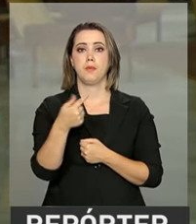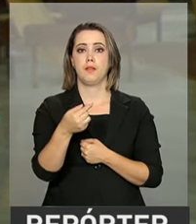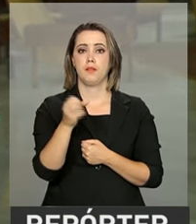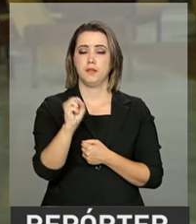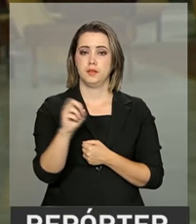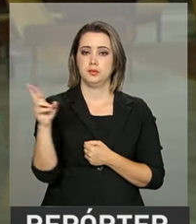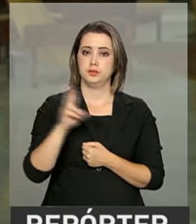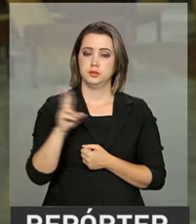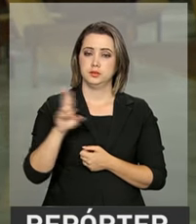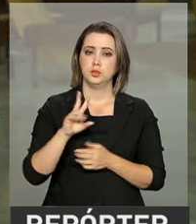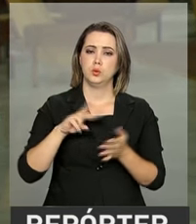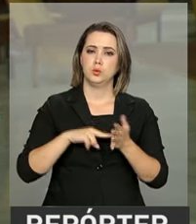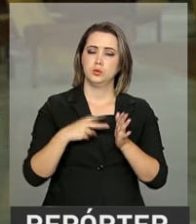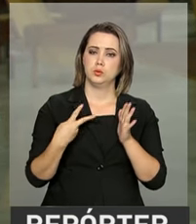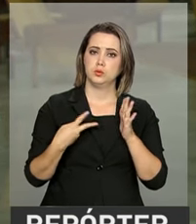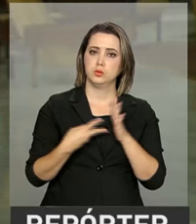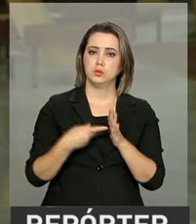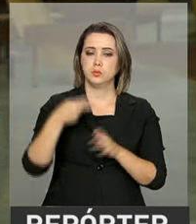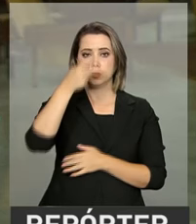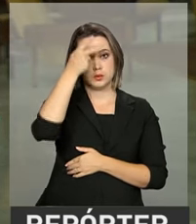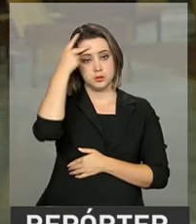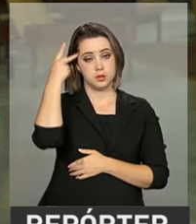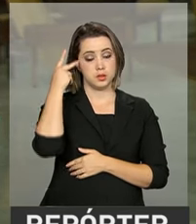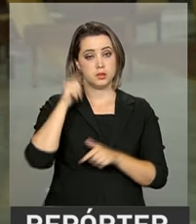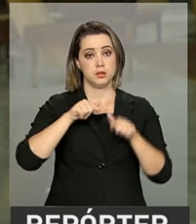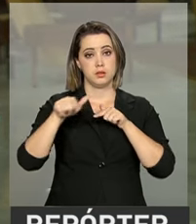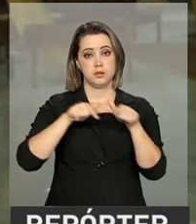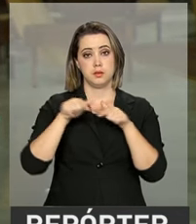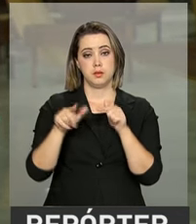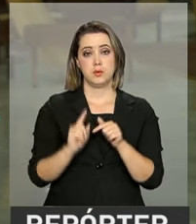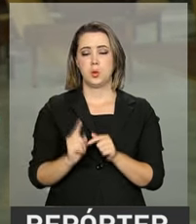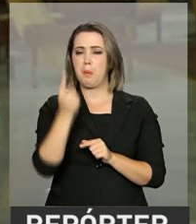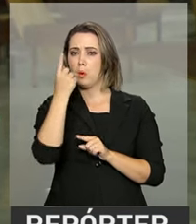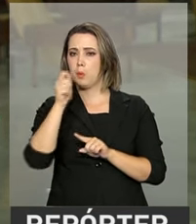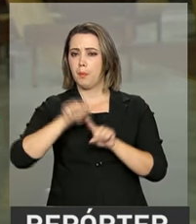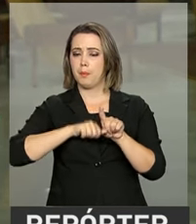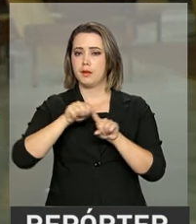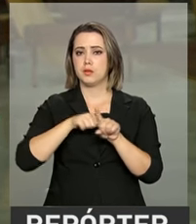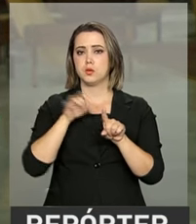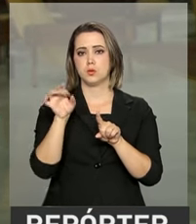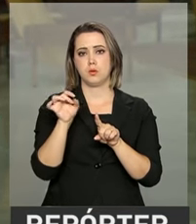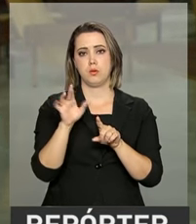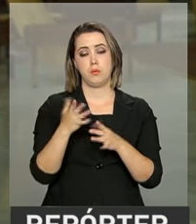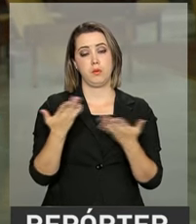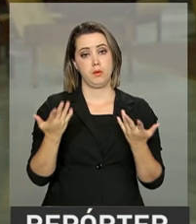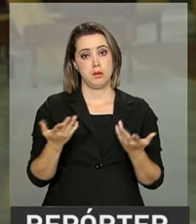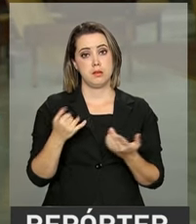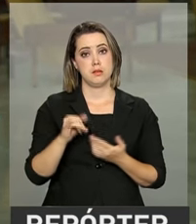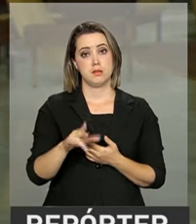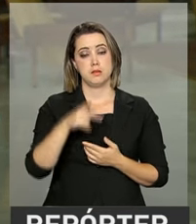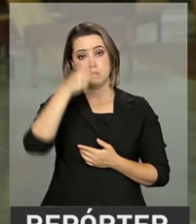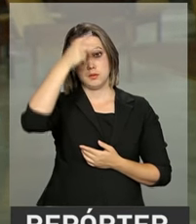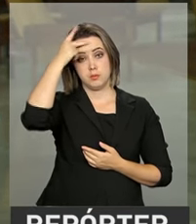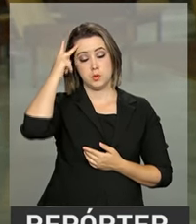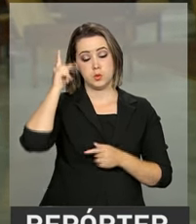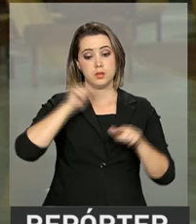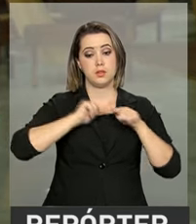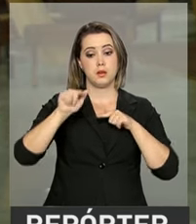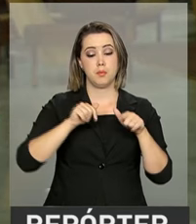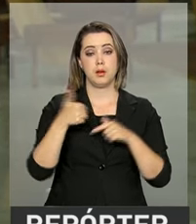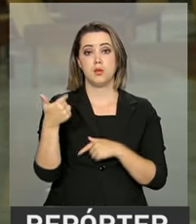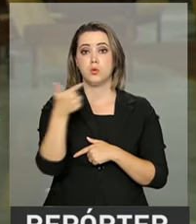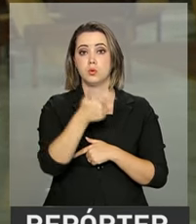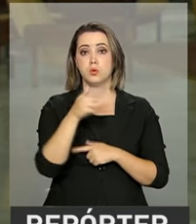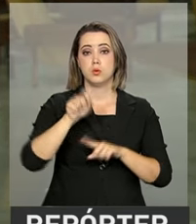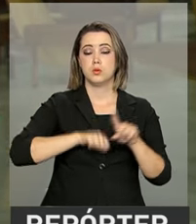R$ 78,00, ou seja, quem trabalhou em 2015, um mês apenas. Já quem trabalhou os 12 meses